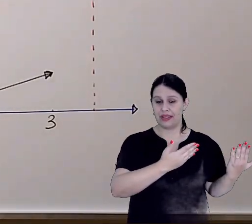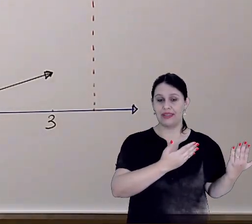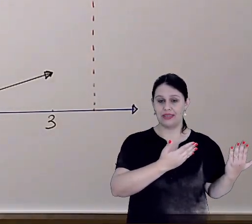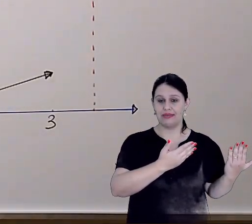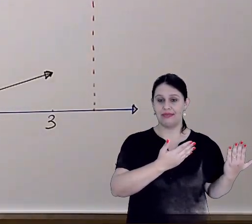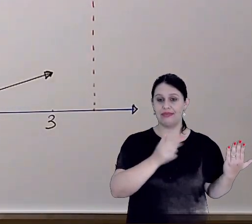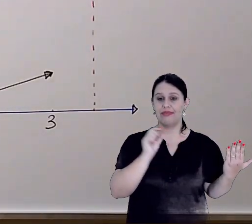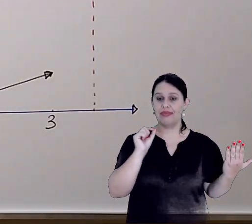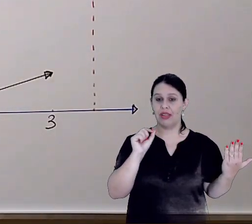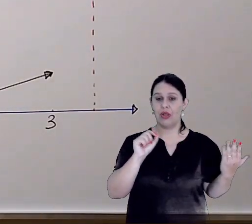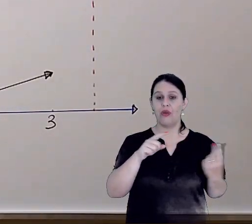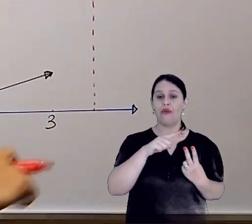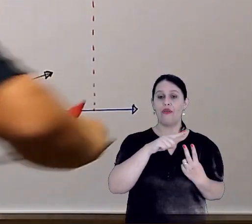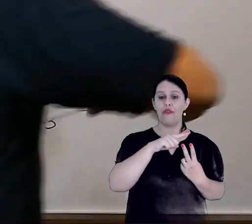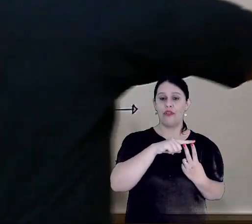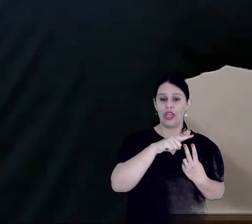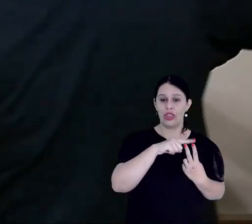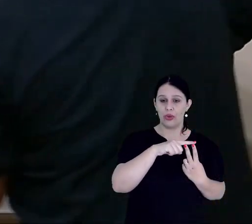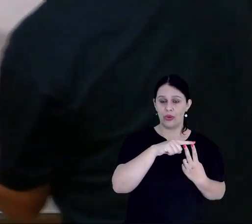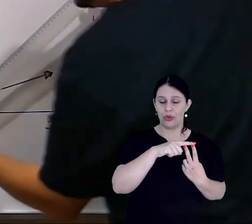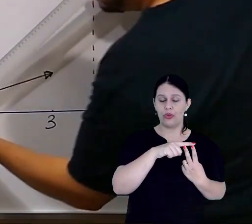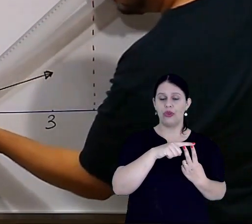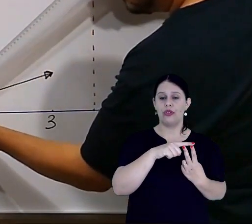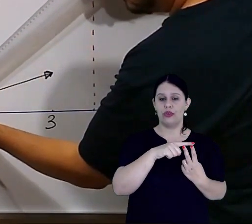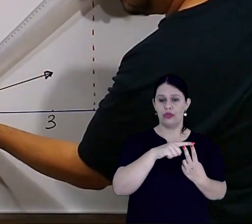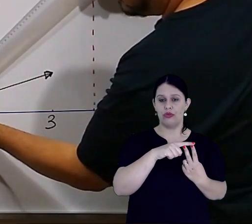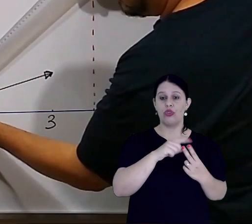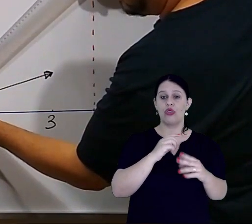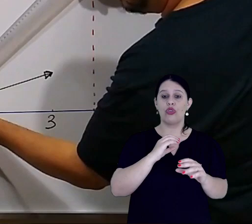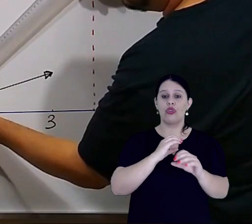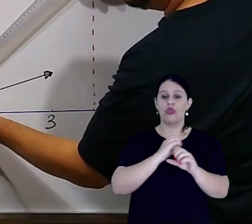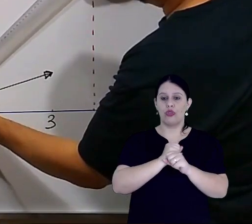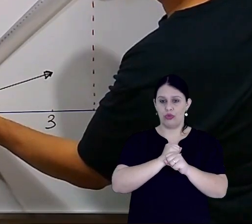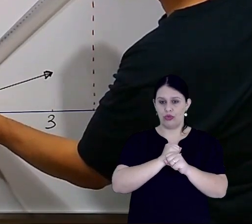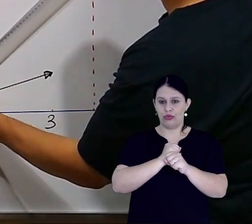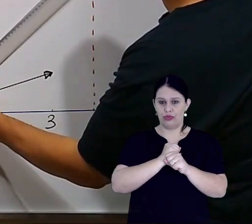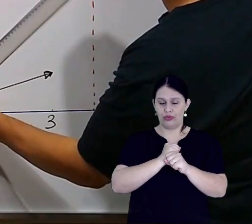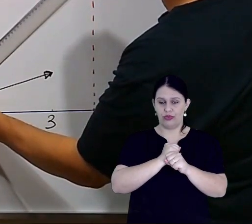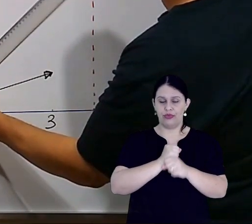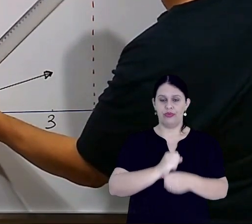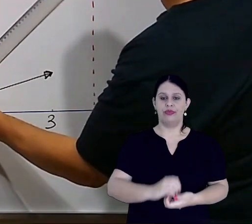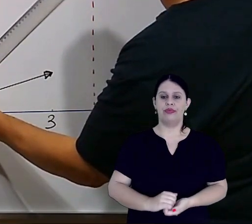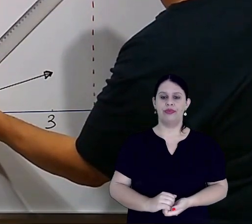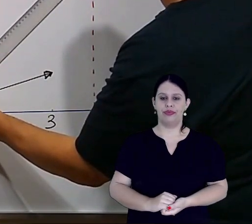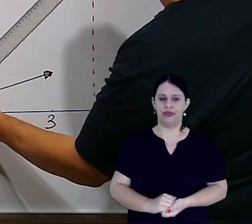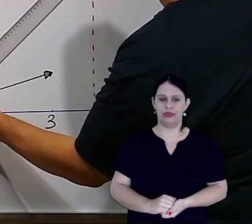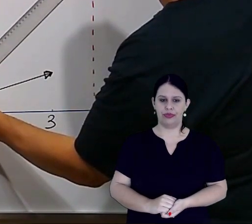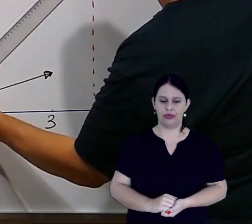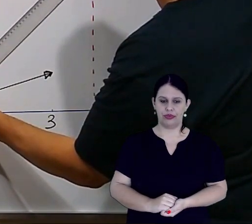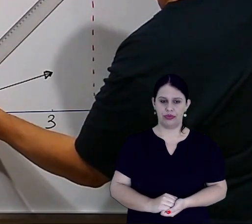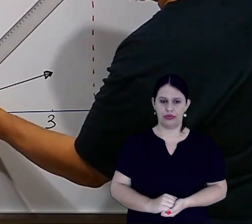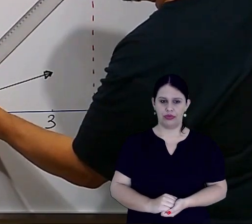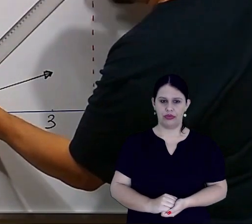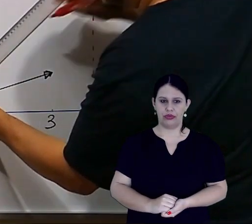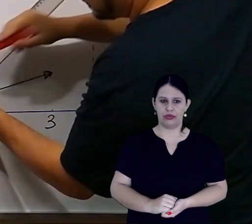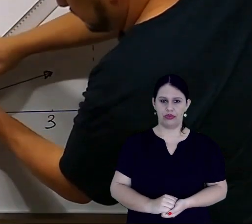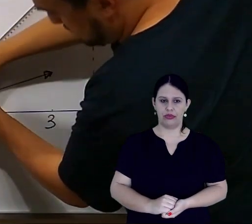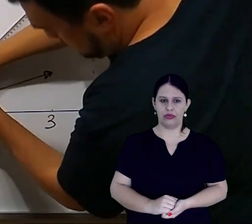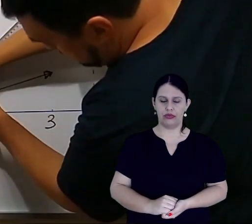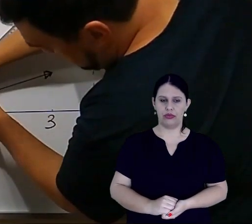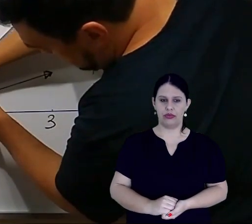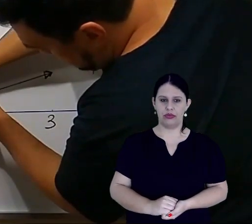Legal? Muito bem Este aqui É o vetor Soma